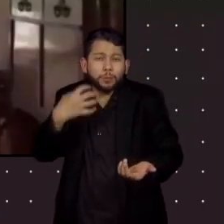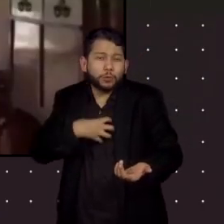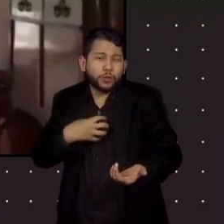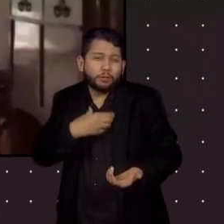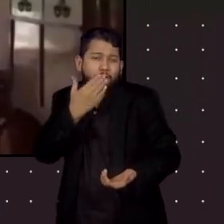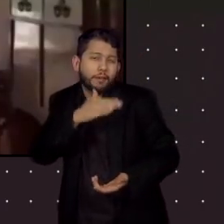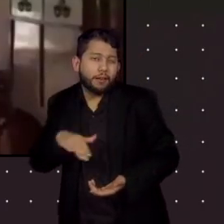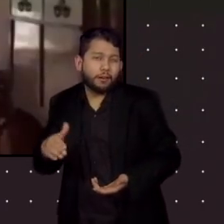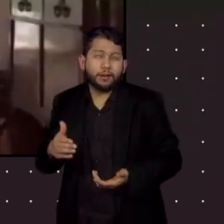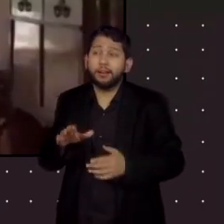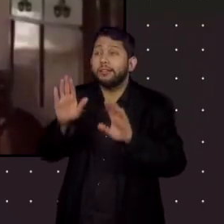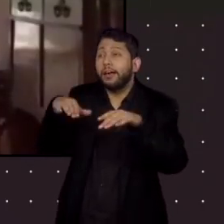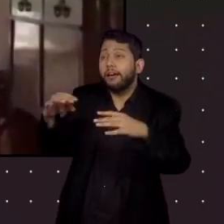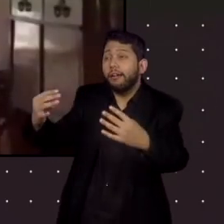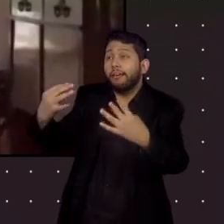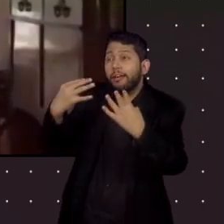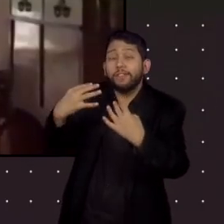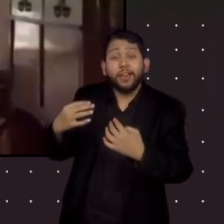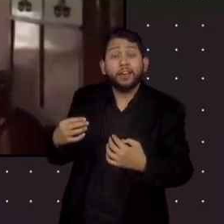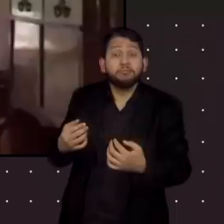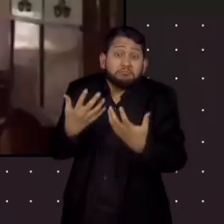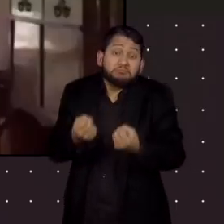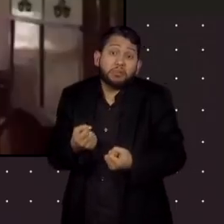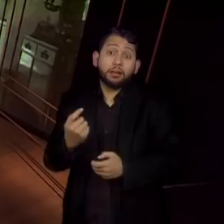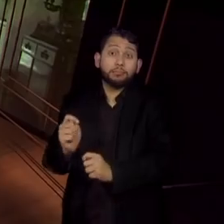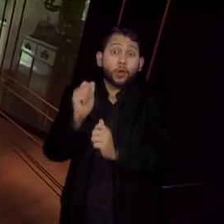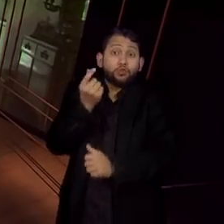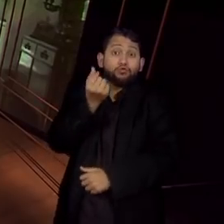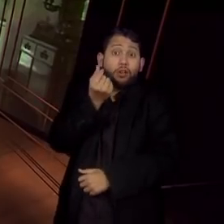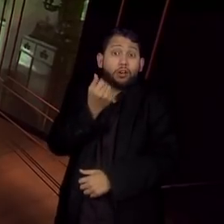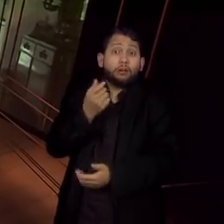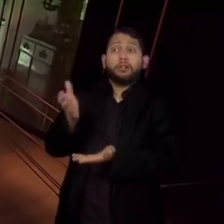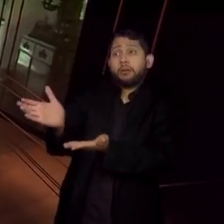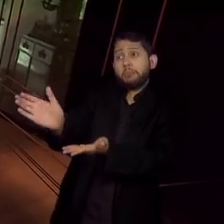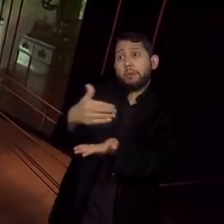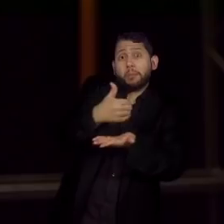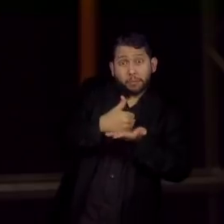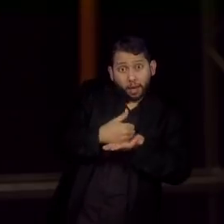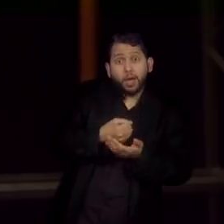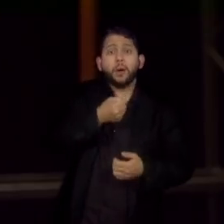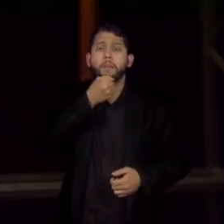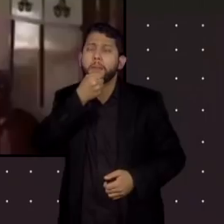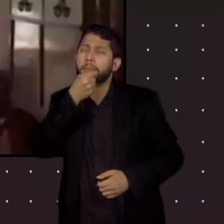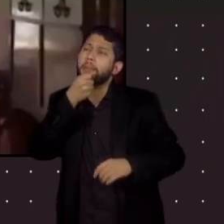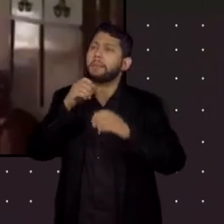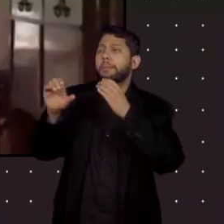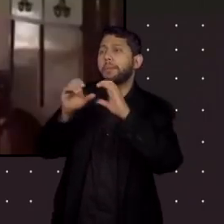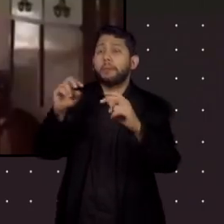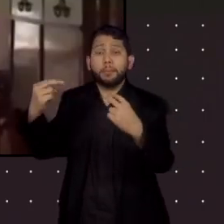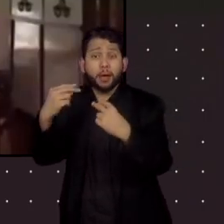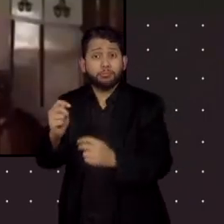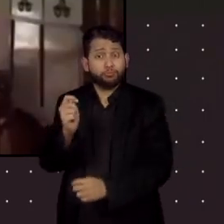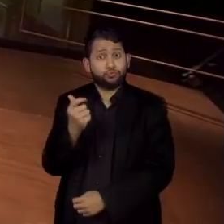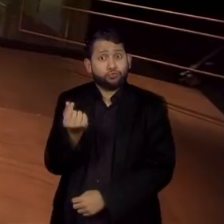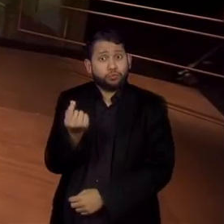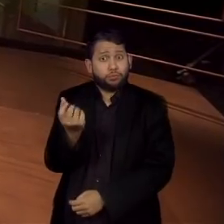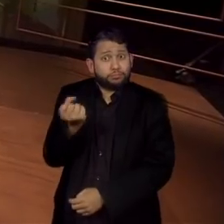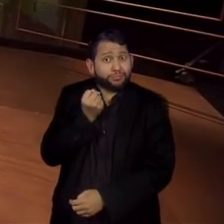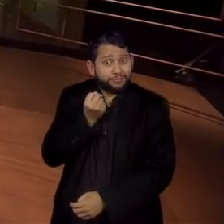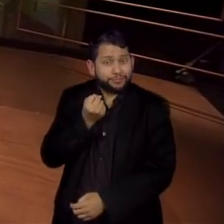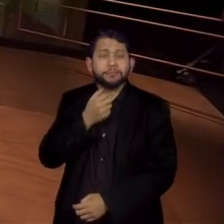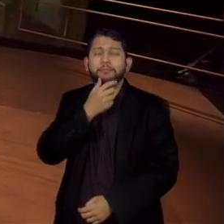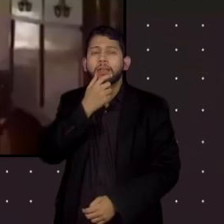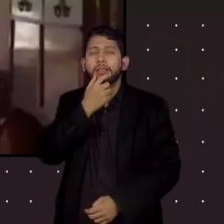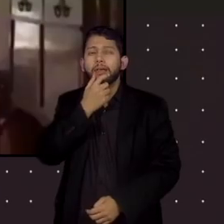criança falando. Eles achavam muita graça e eu saía cantava. Aí tinha uma